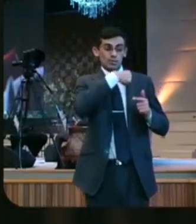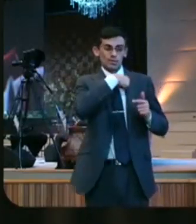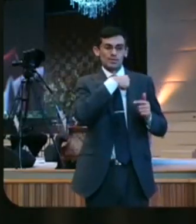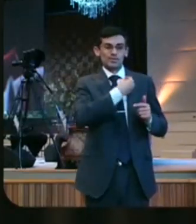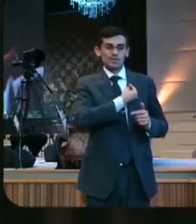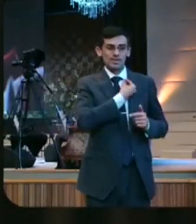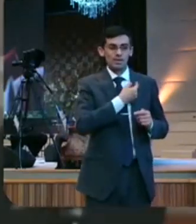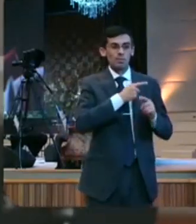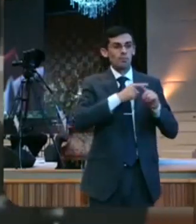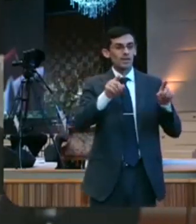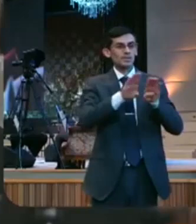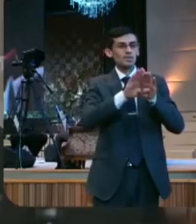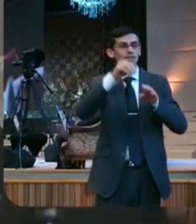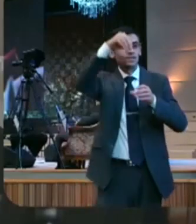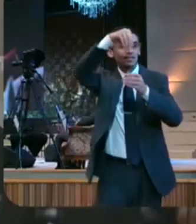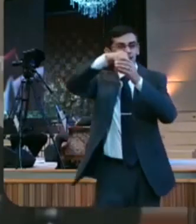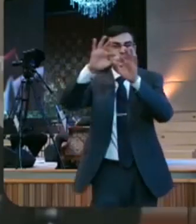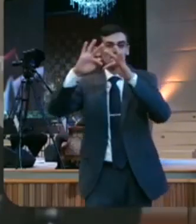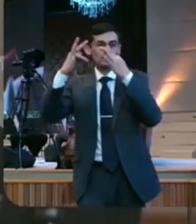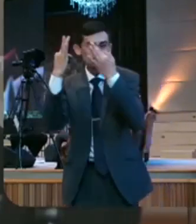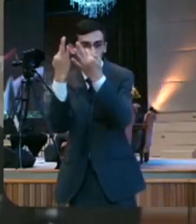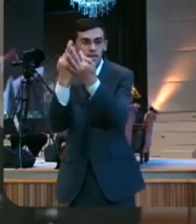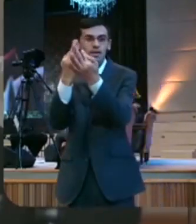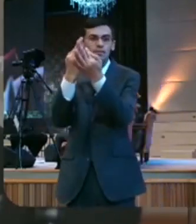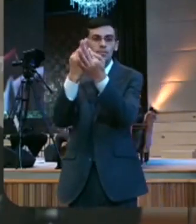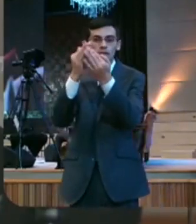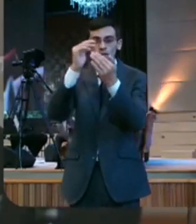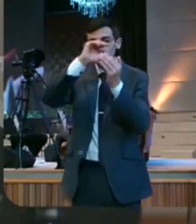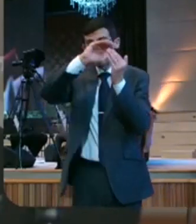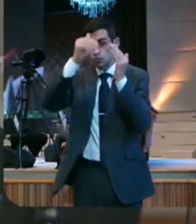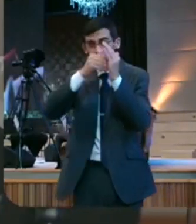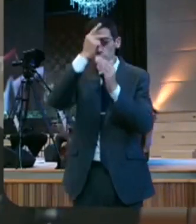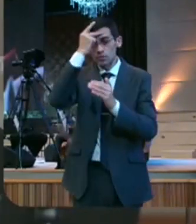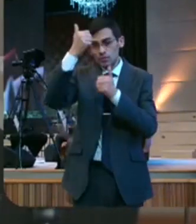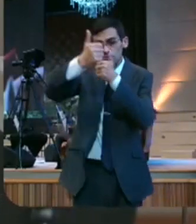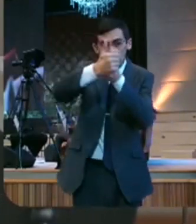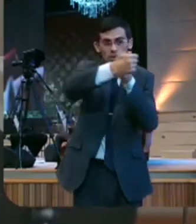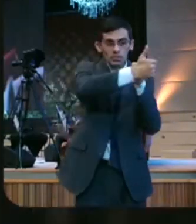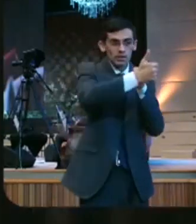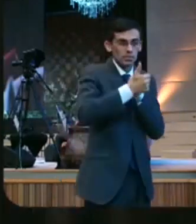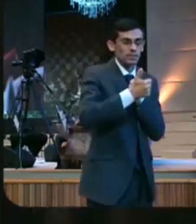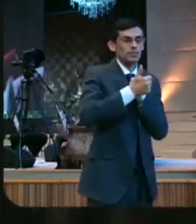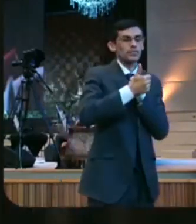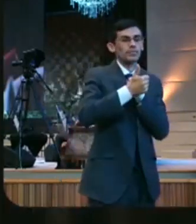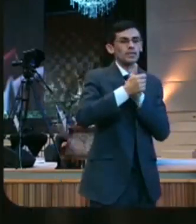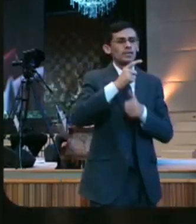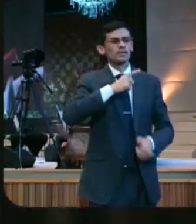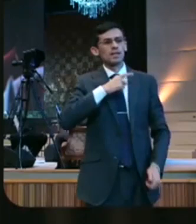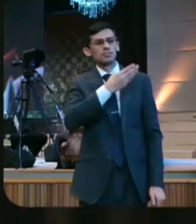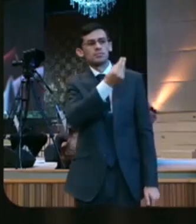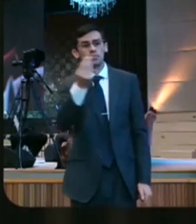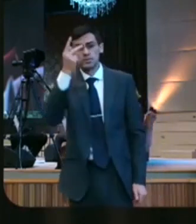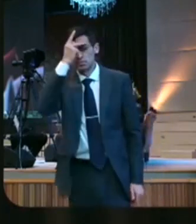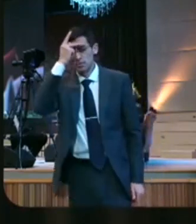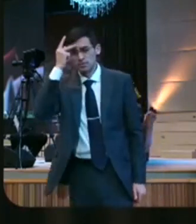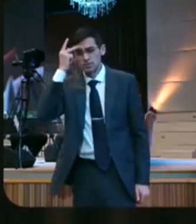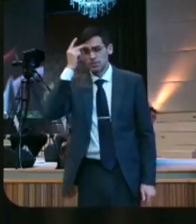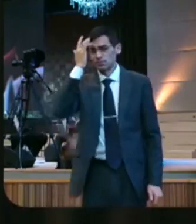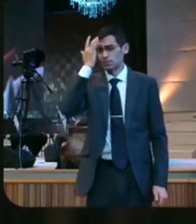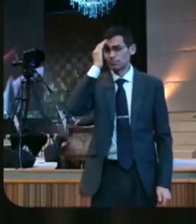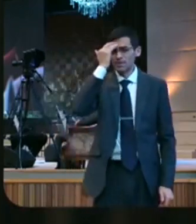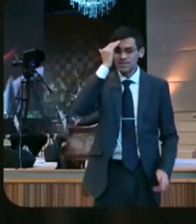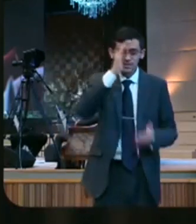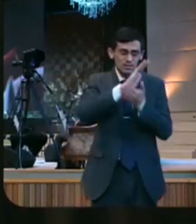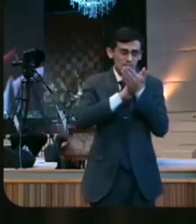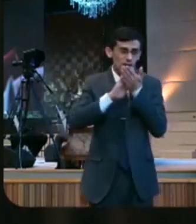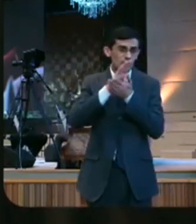está sofrendo, afeta todo mundo que está à nossa volta. Tem muita gente que não entende o